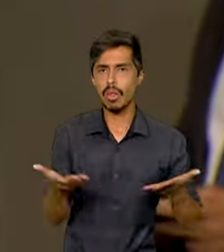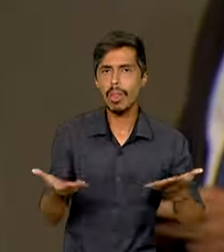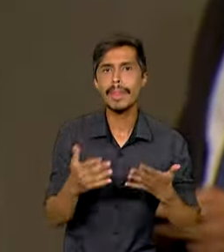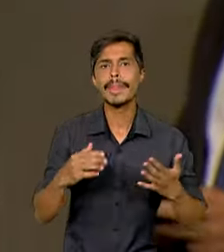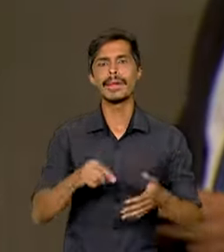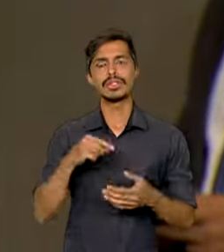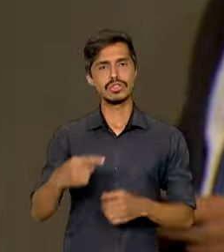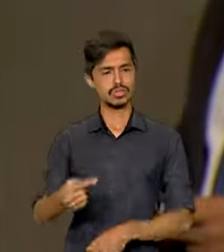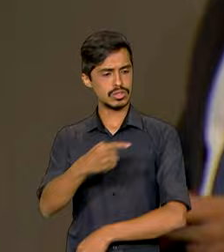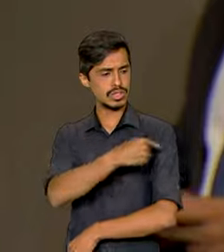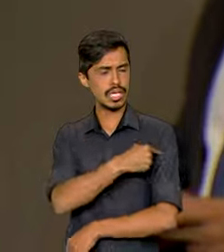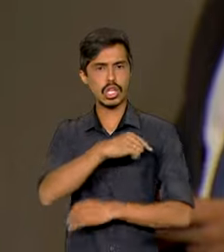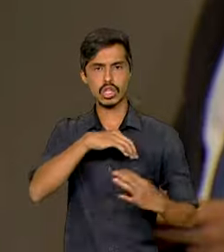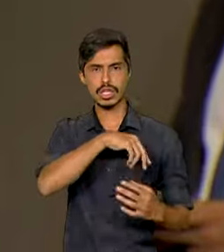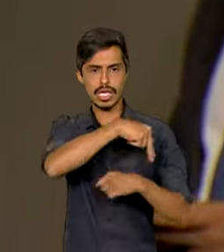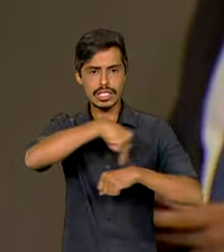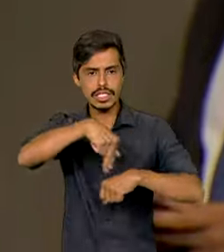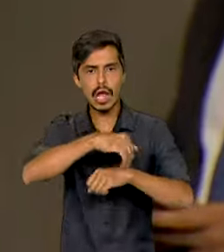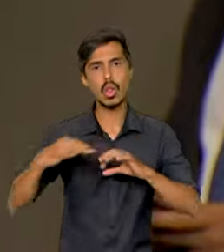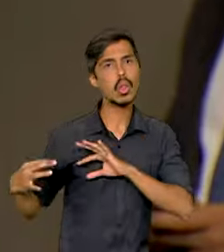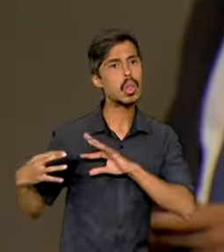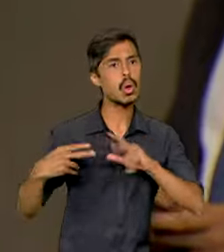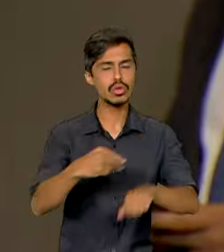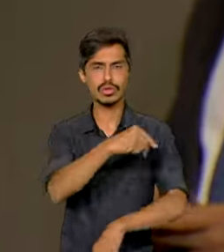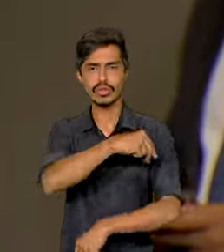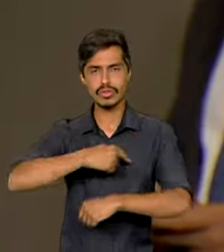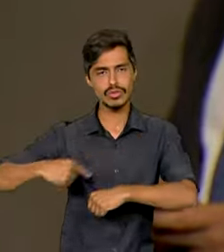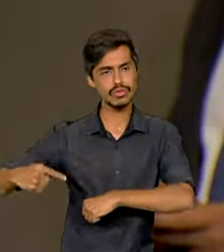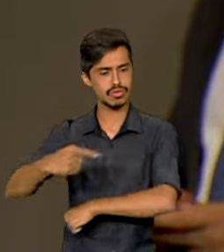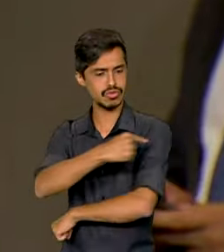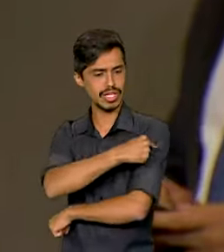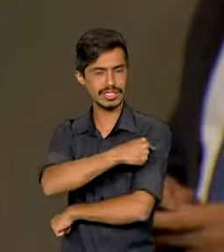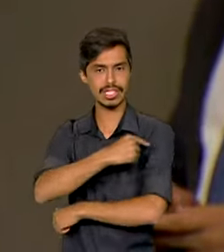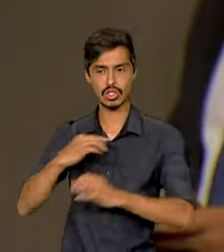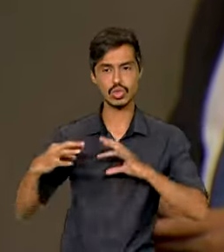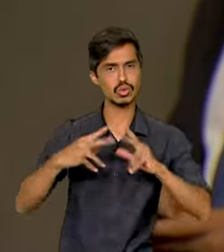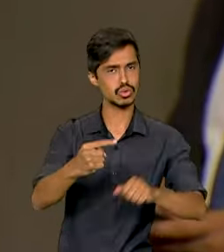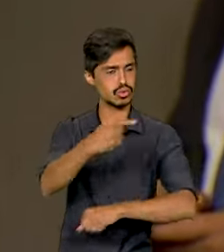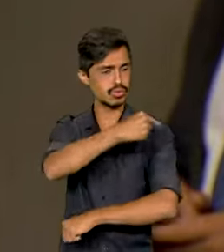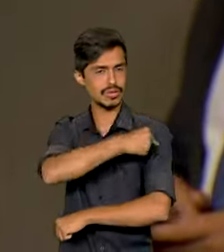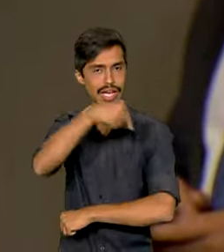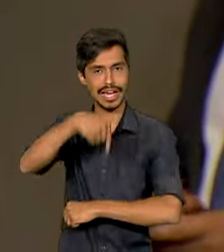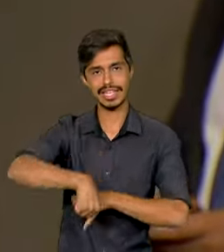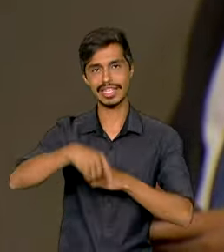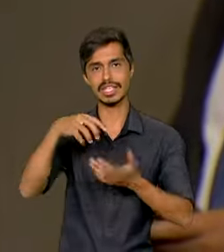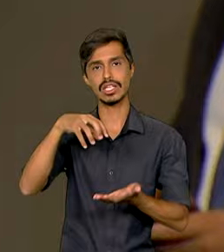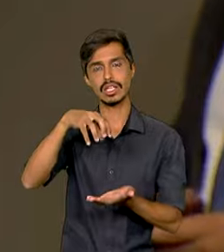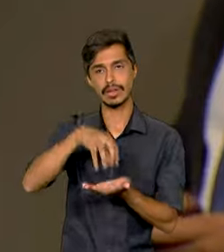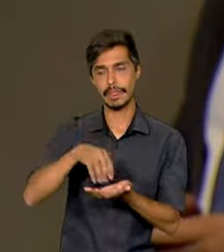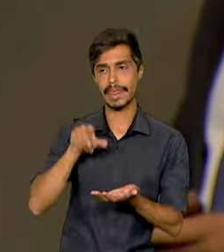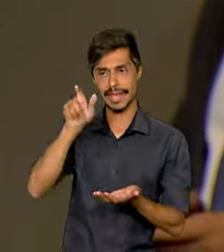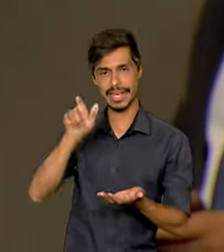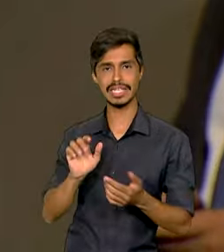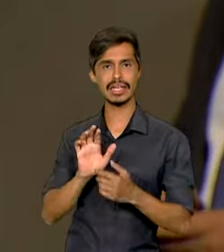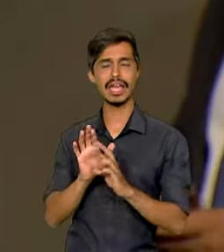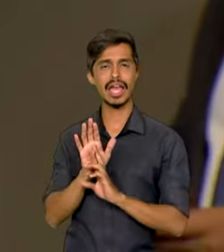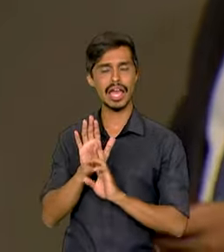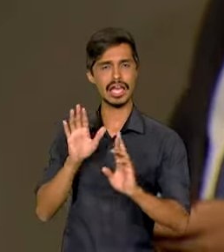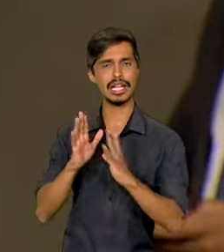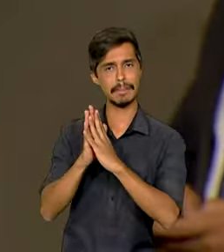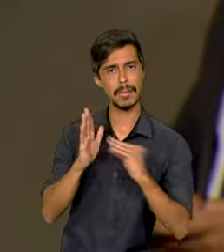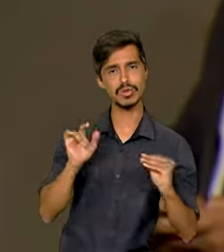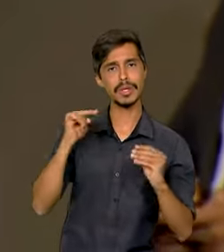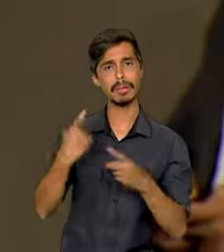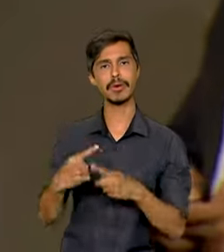de vacinação, sendo vacinado aqui numa unidade de saúde de Brasília. Então, eu quero reforçar